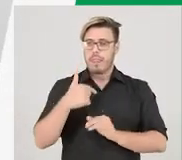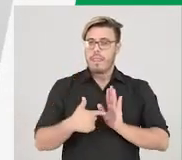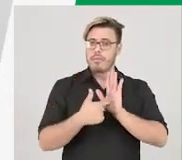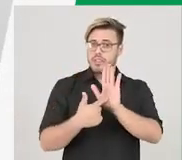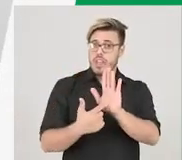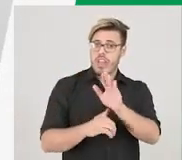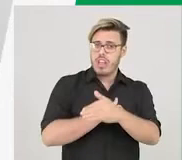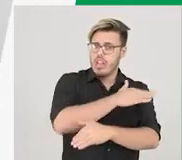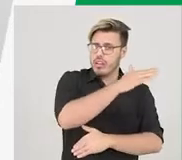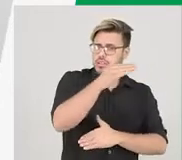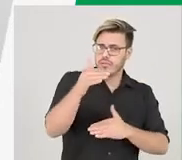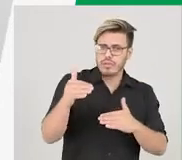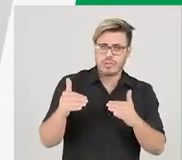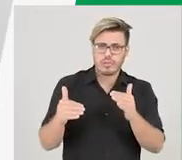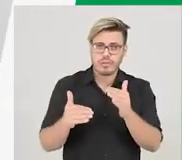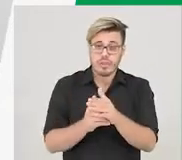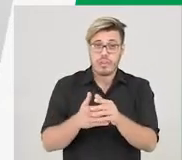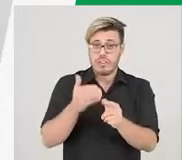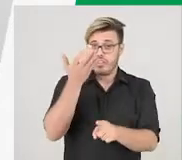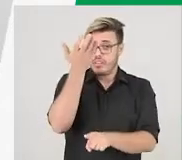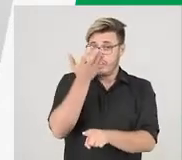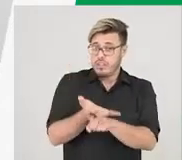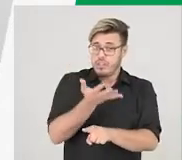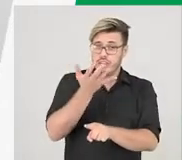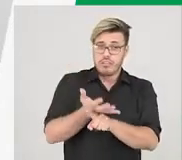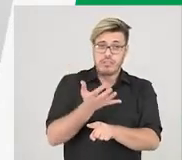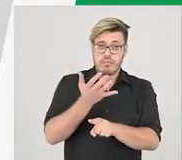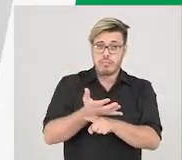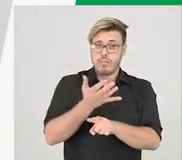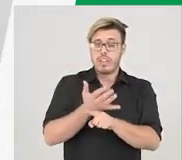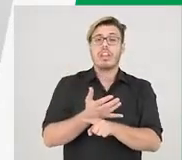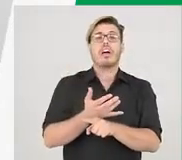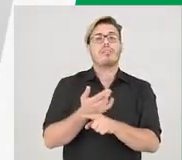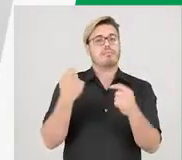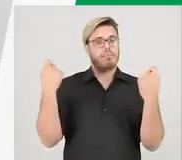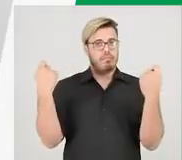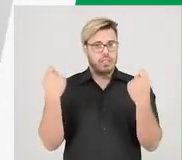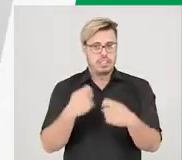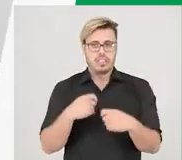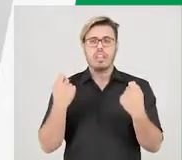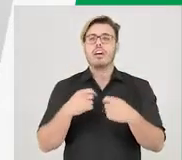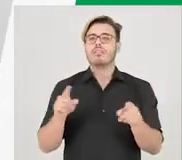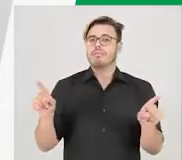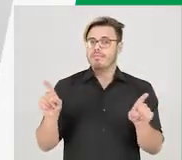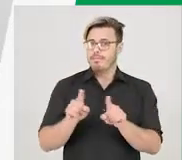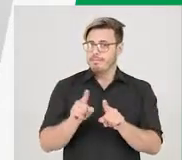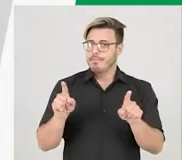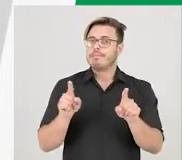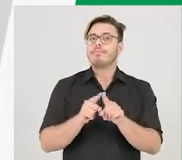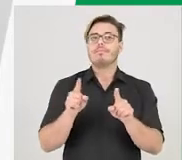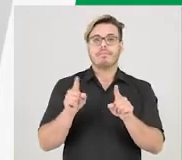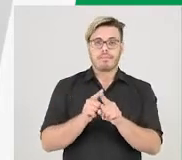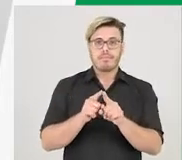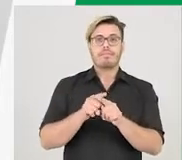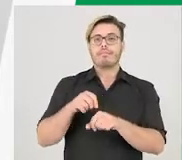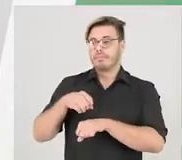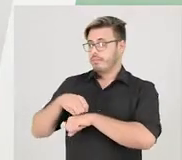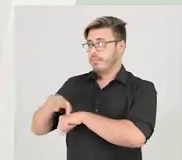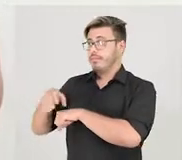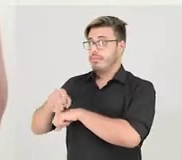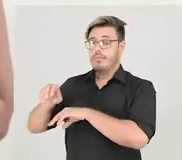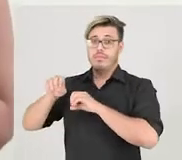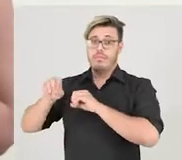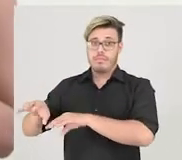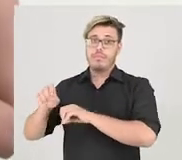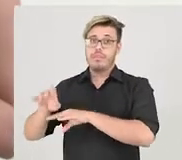ser oferecidos da melhor forma possível para a compreensão e execução do aluno. Nós estamos enviando para vocês, então,